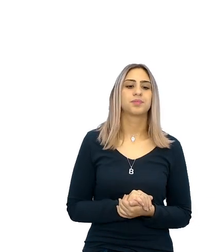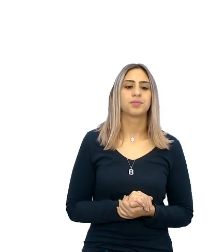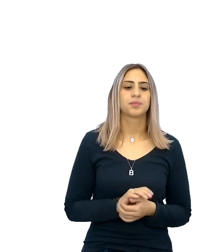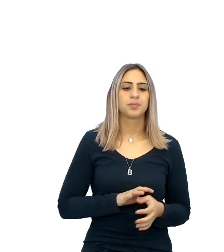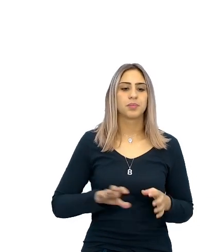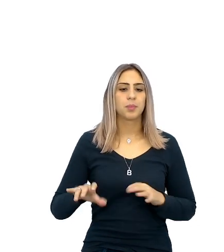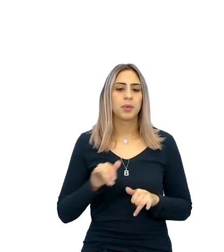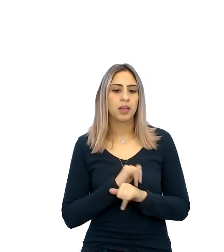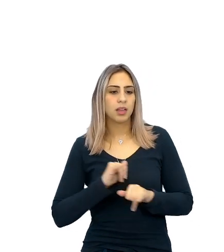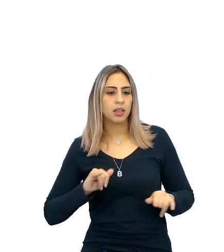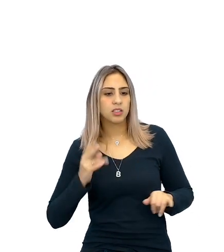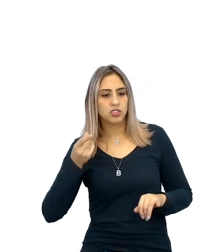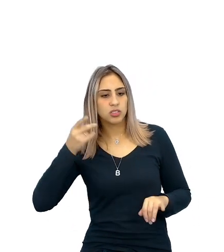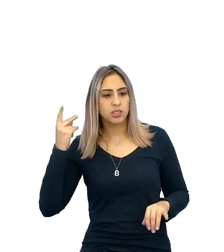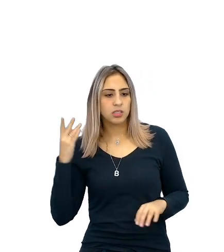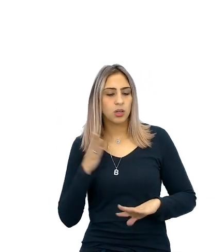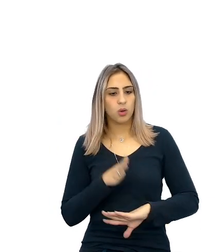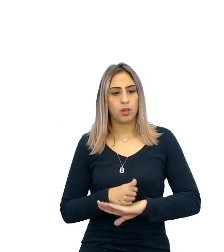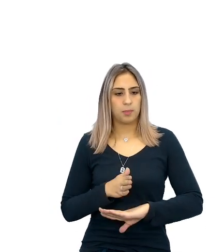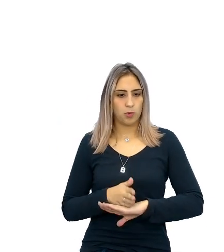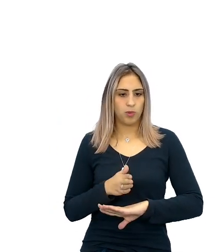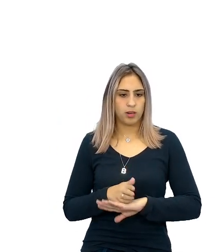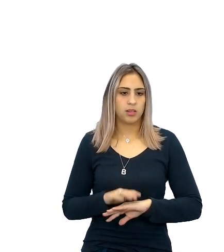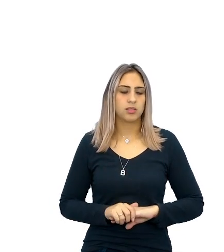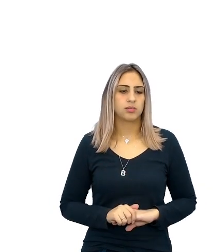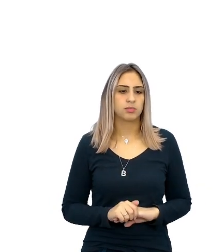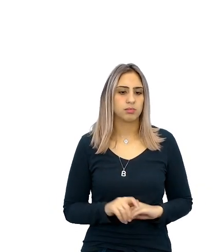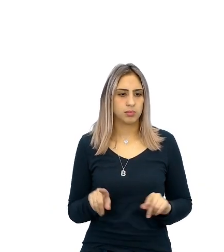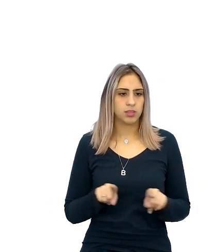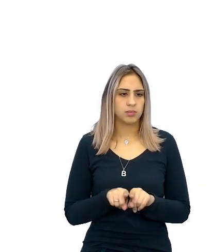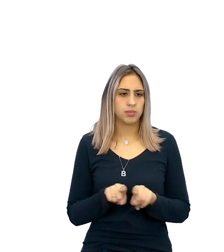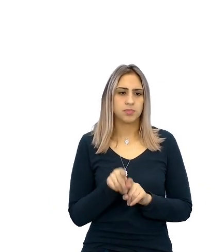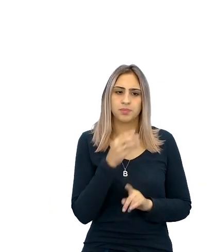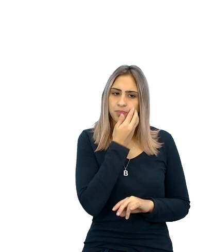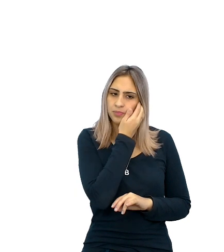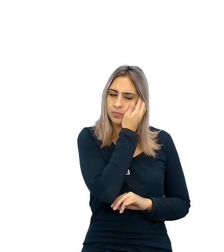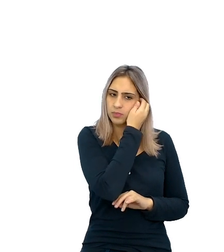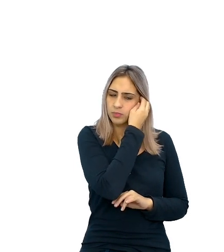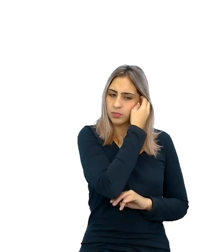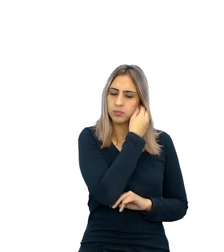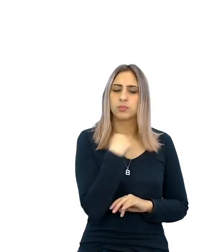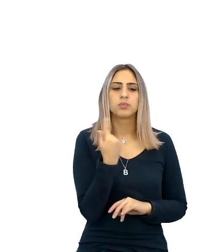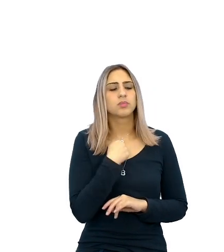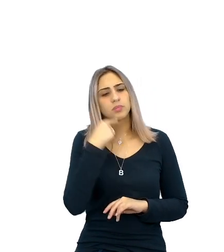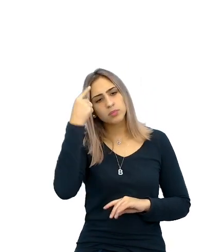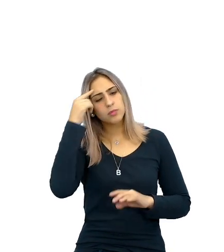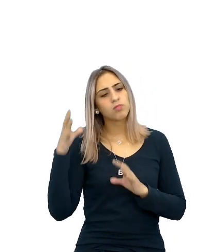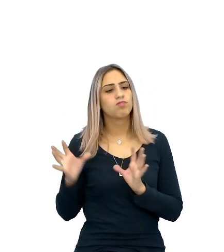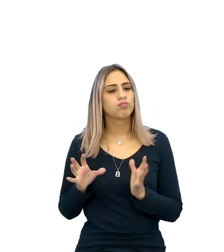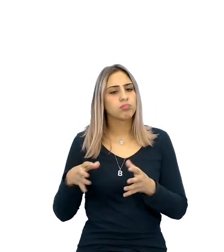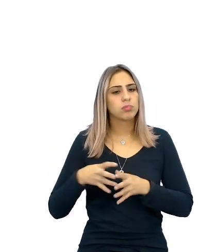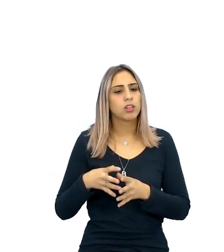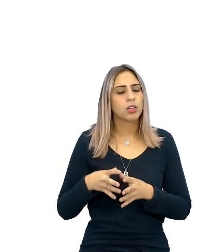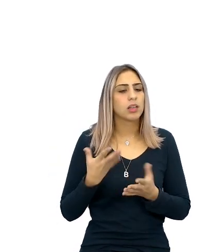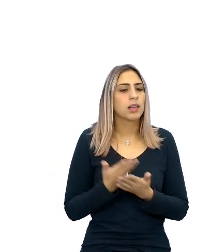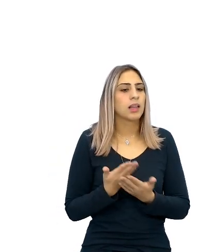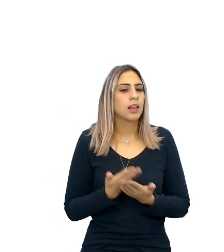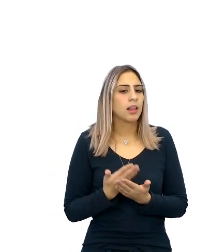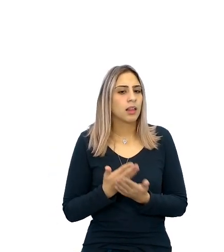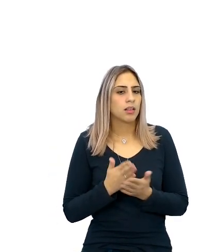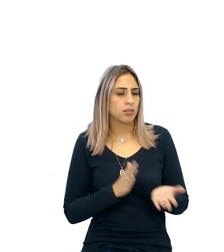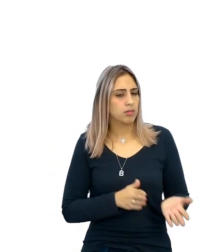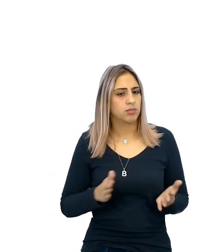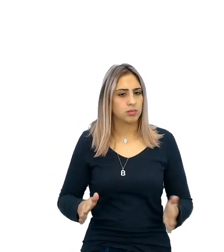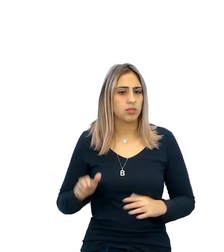semióticos entre as propagandas antigas e contemporâneas também. Quando nós pensamos no conjunto das aulas do